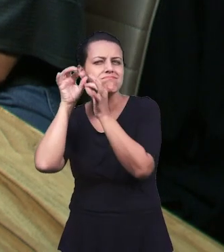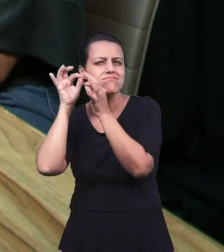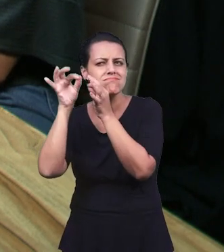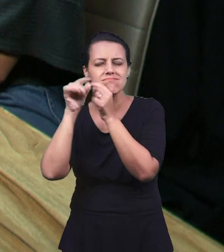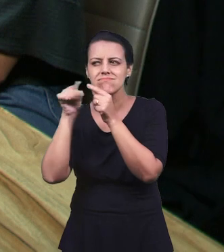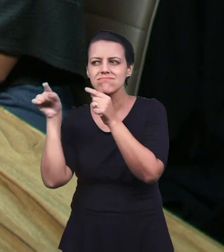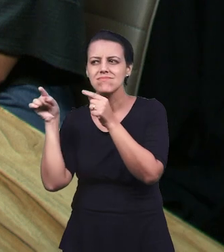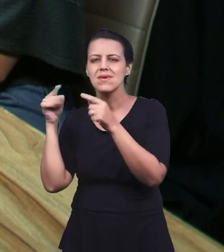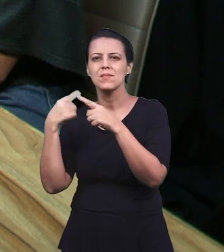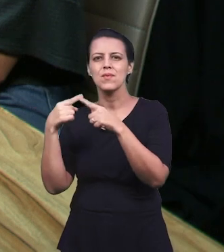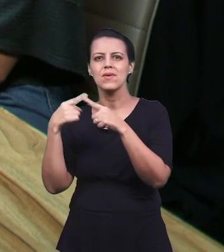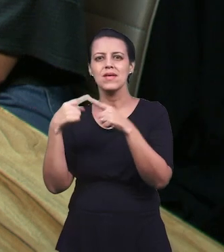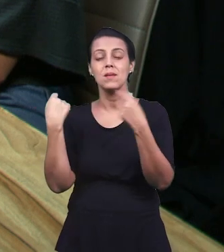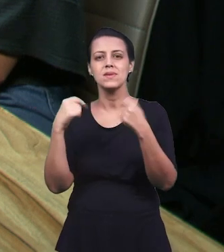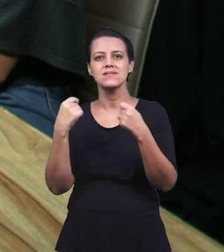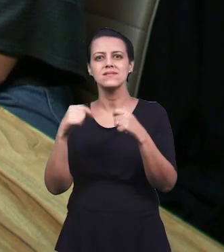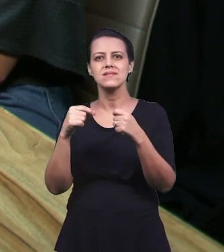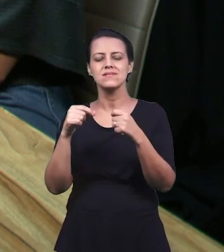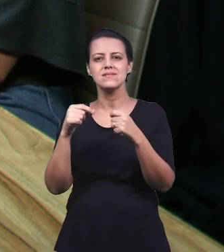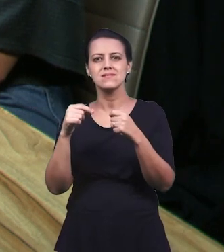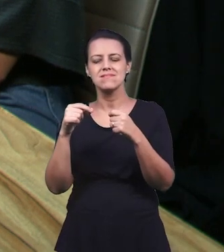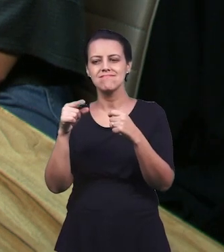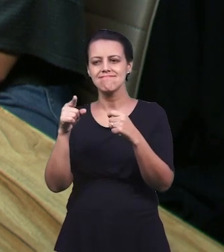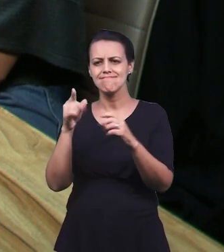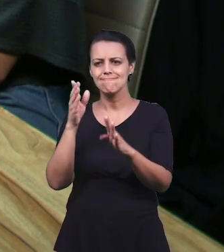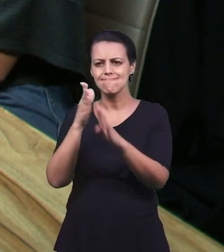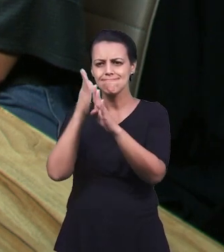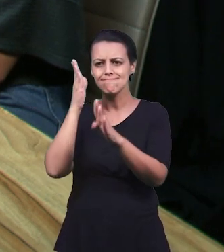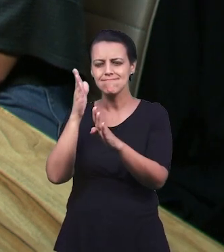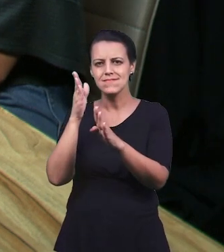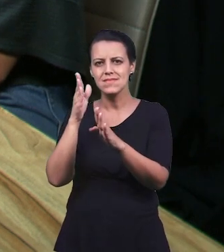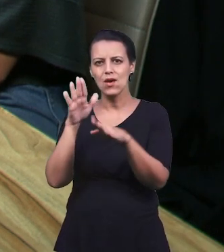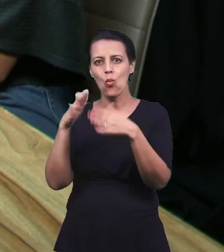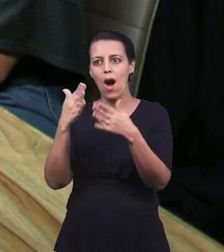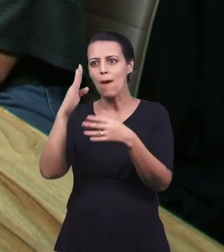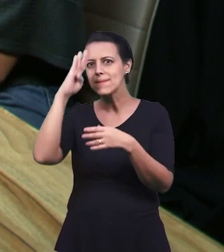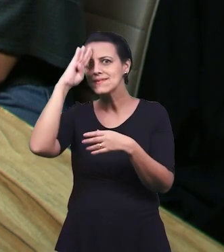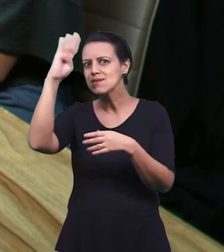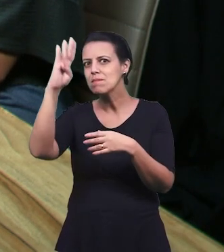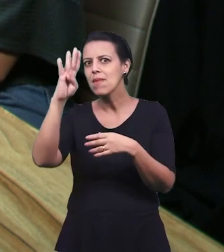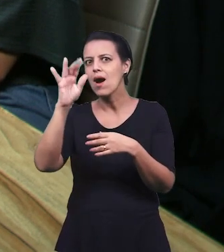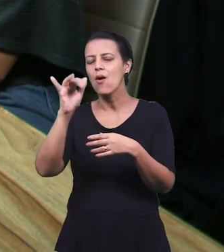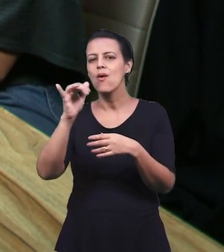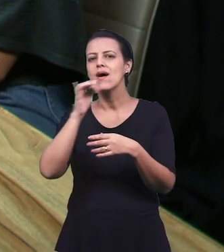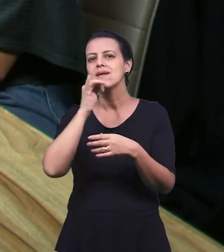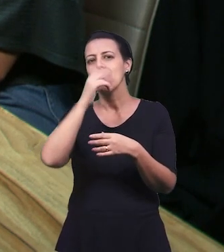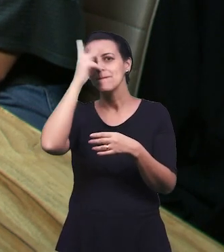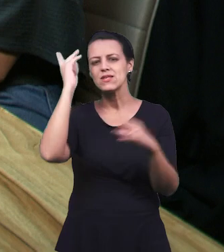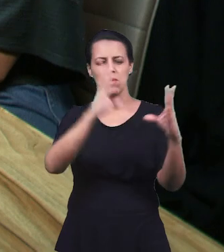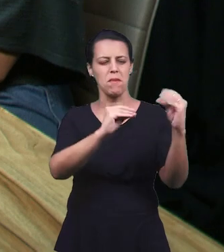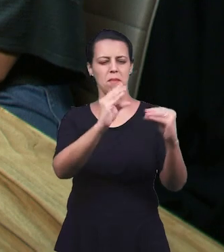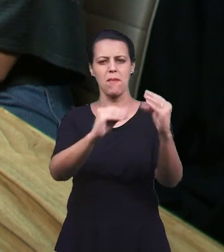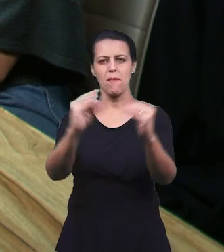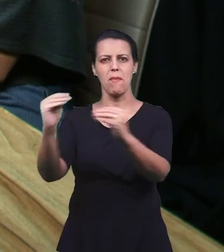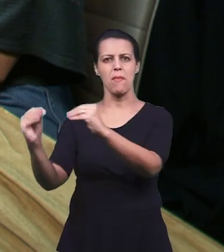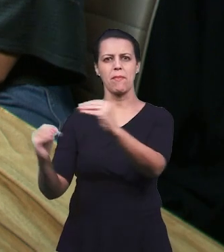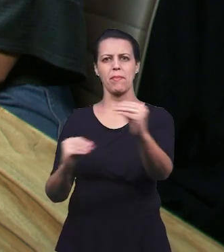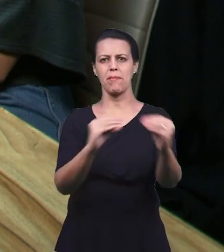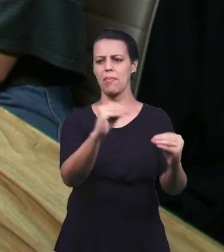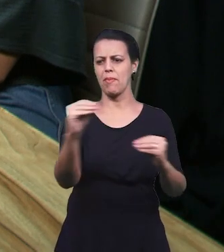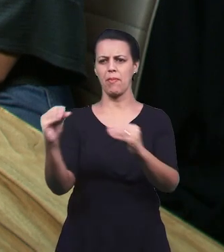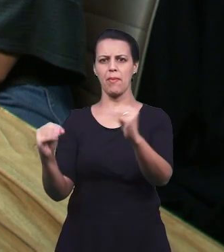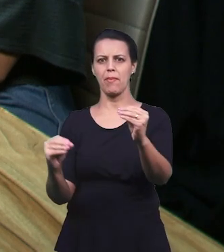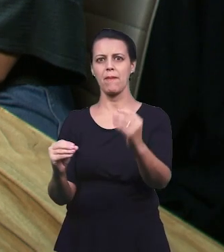que identificar a fala principal, enquanto tem muitos conversando para conseguir passar isso